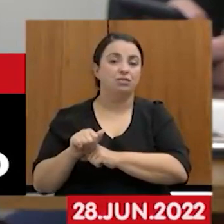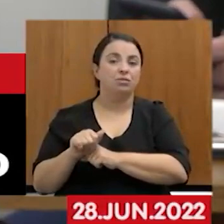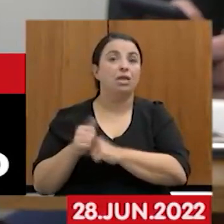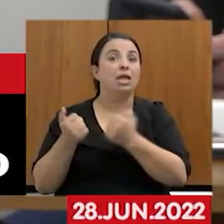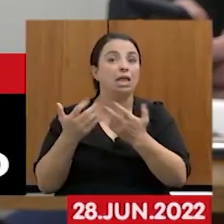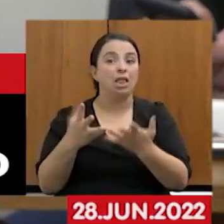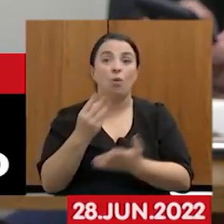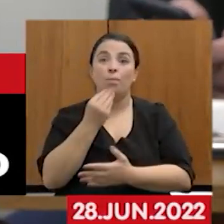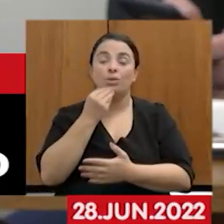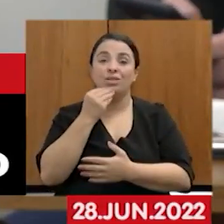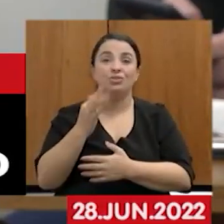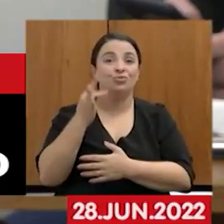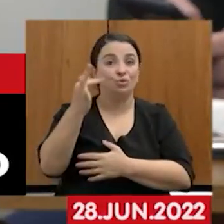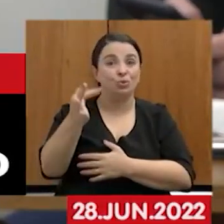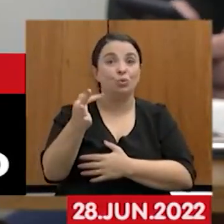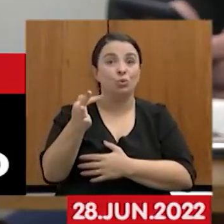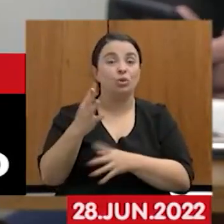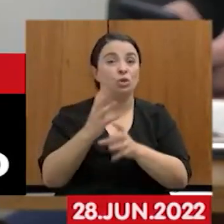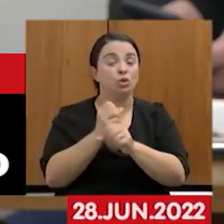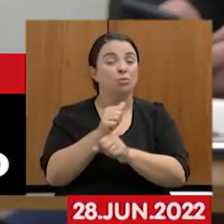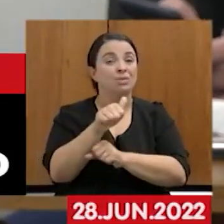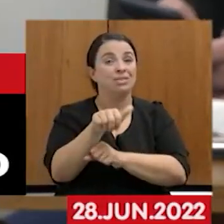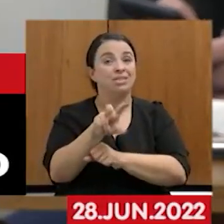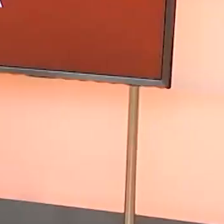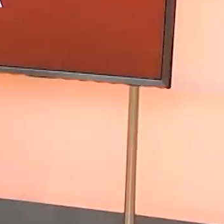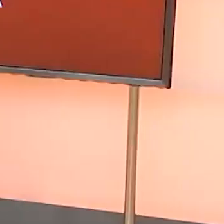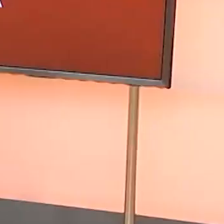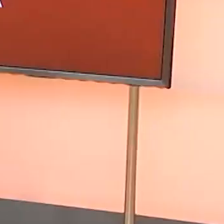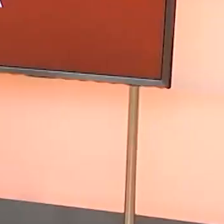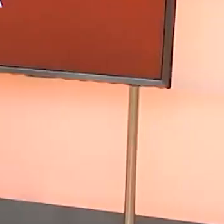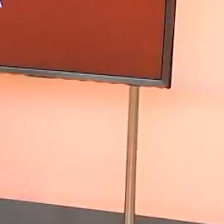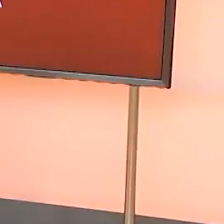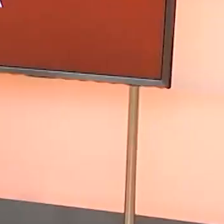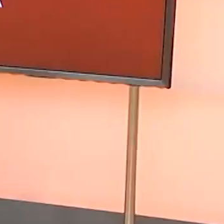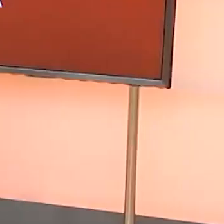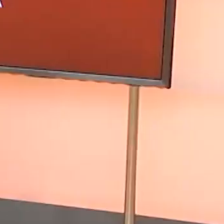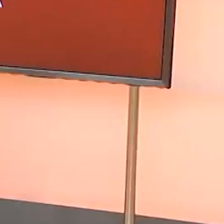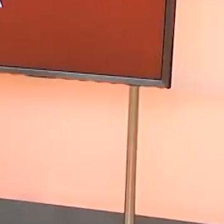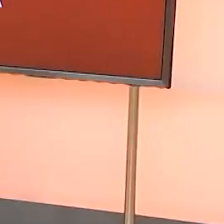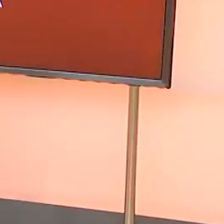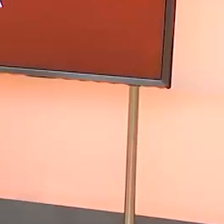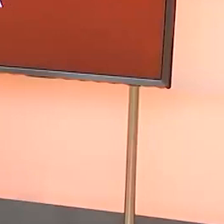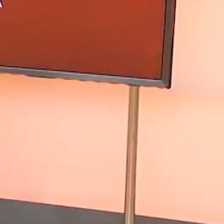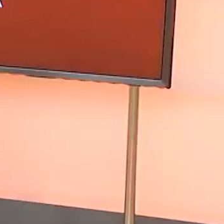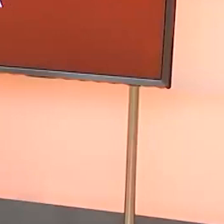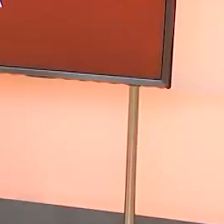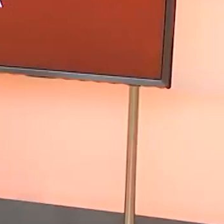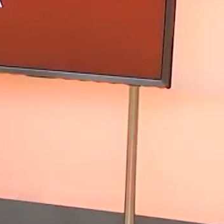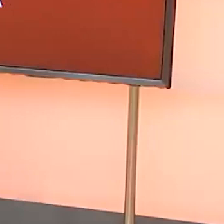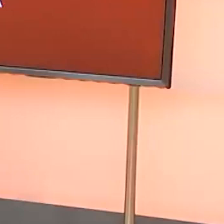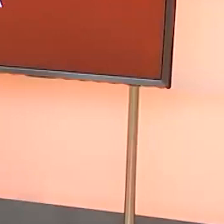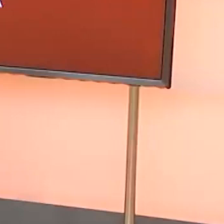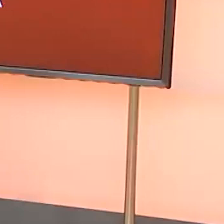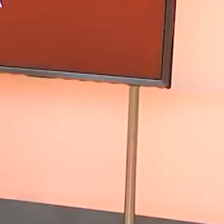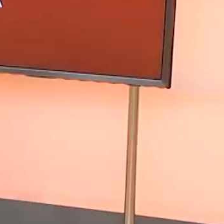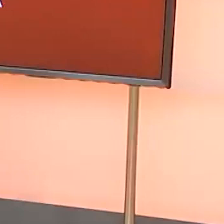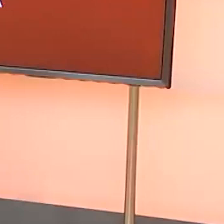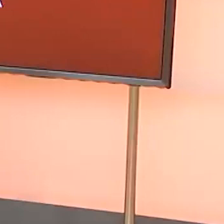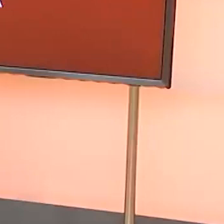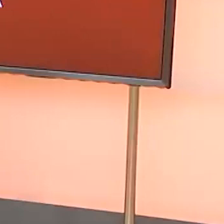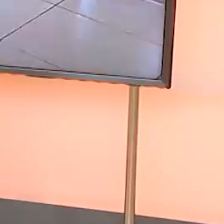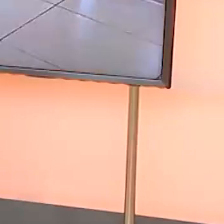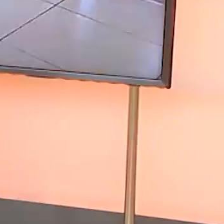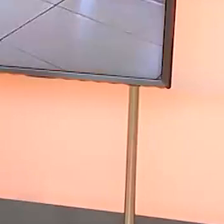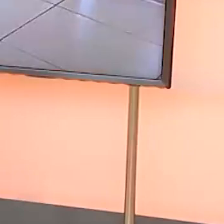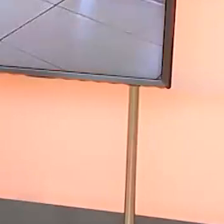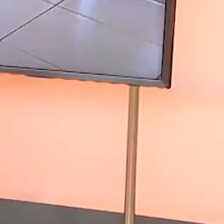para quase 150 mil jovens do nosso Estado. Um sindicato muito atuante aqui no Parlamento de Minas é o que representa